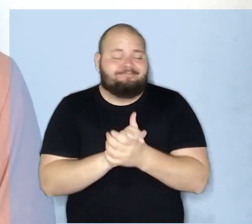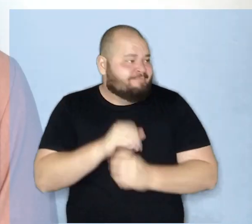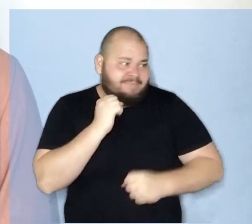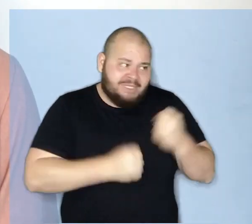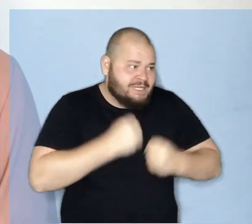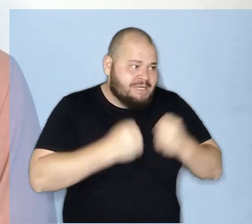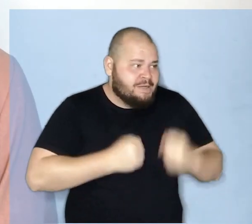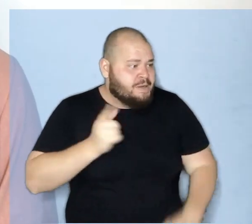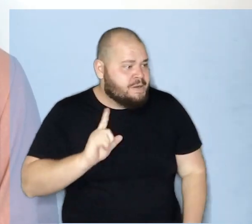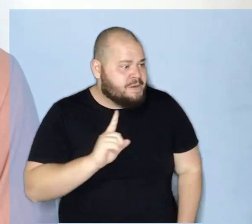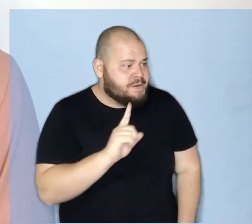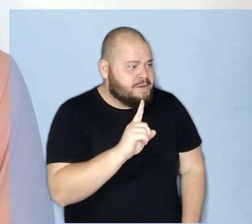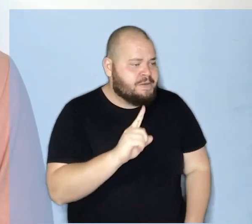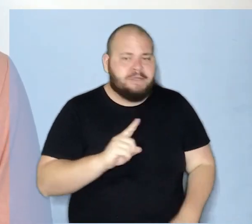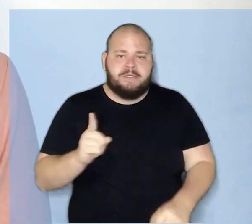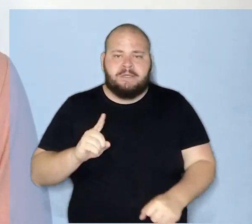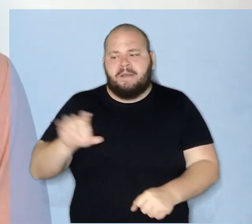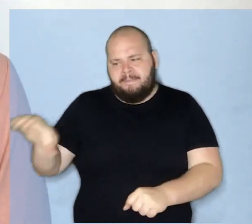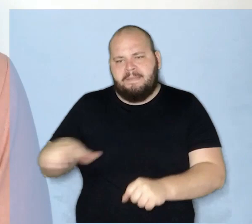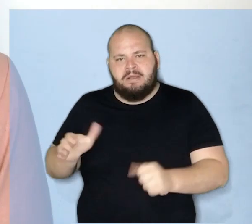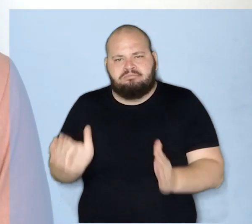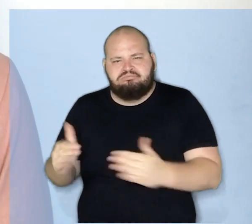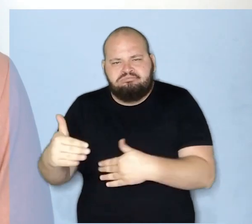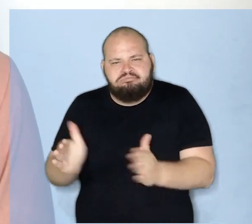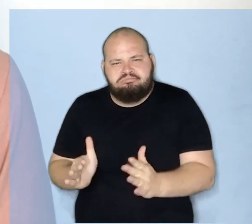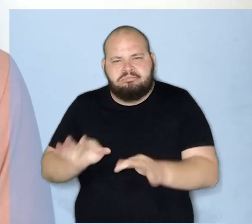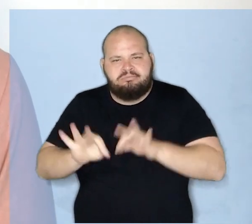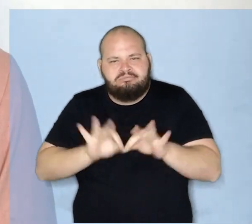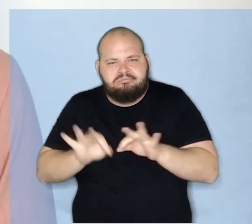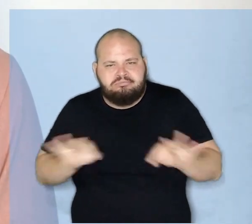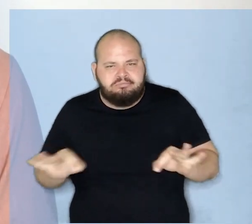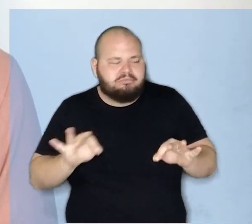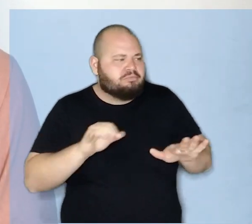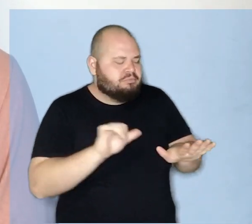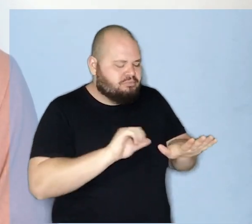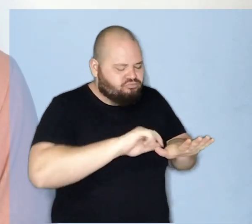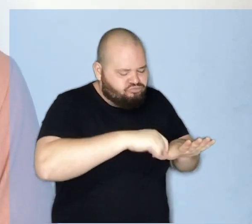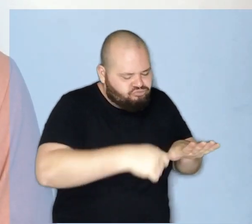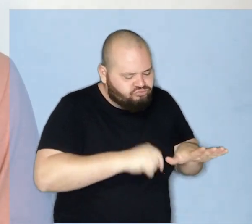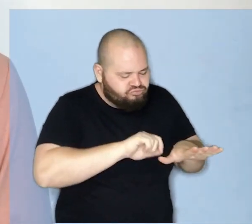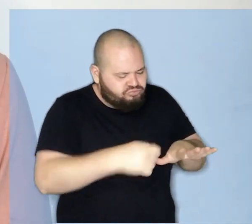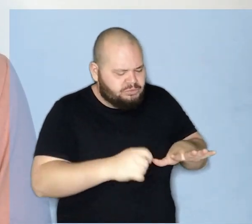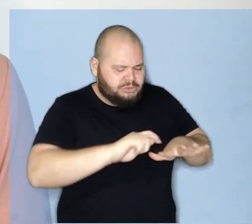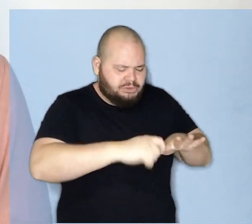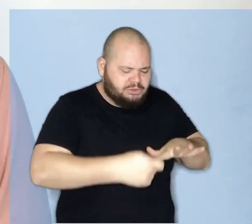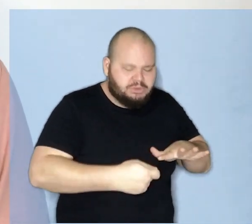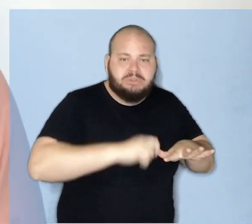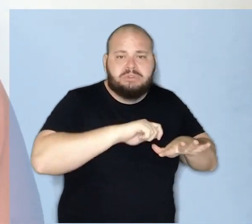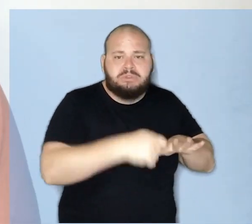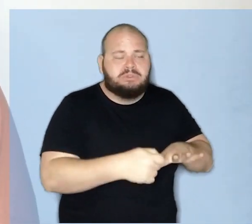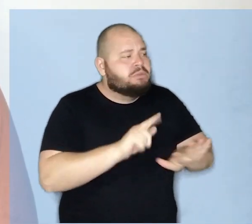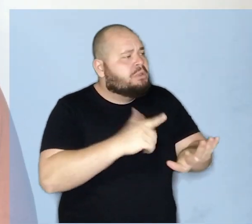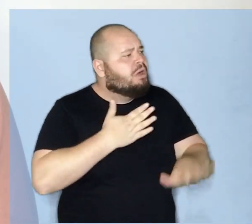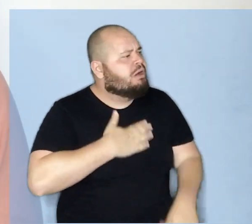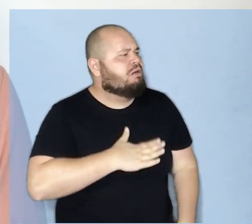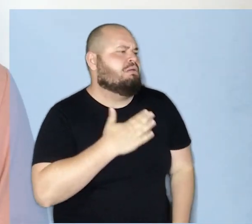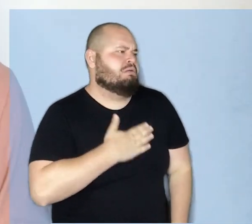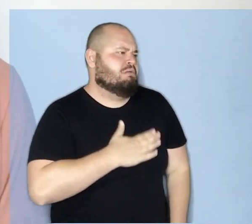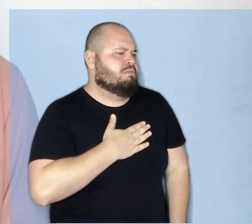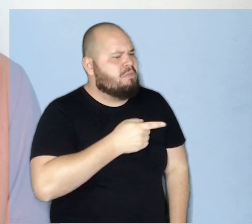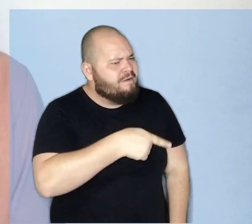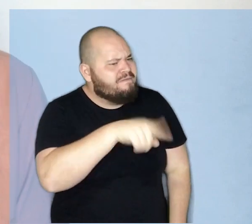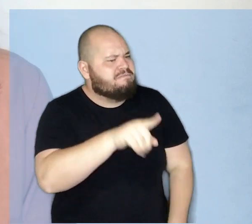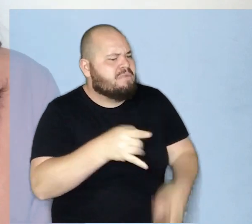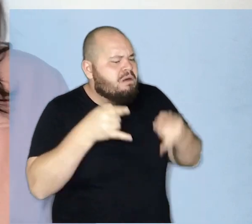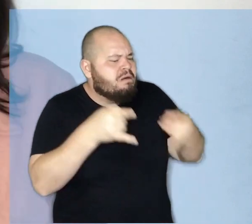até ele, passa, pega a caixinha de primeiros socorros, amarra os dois dedinhos com uma atadura e disse, calma, vá